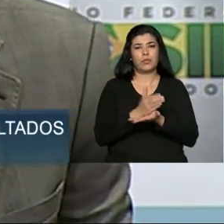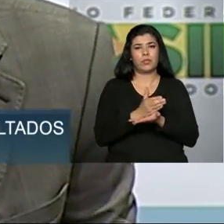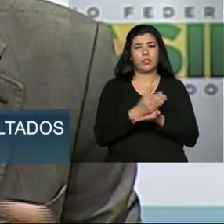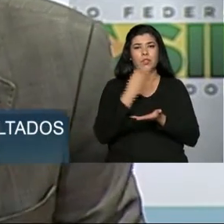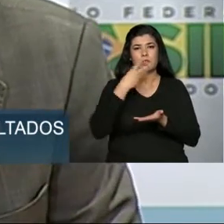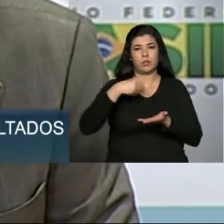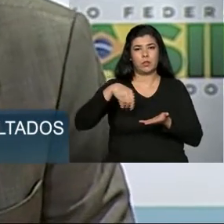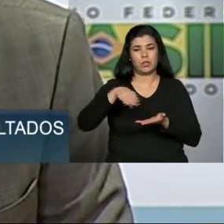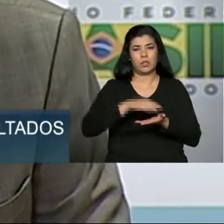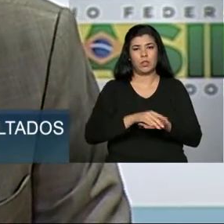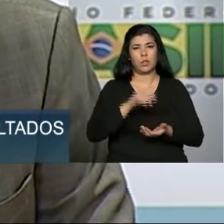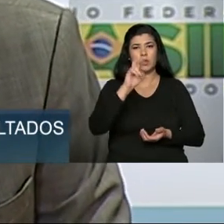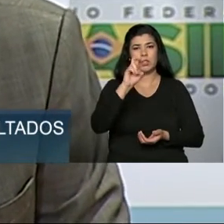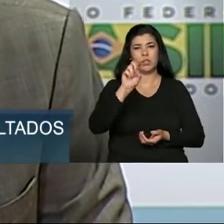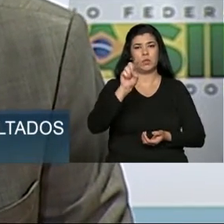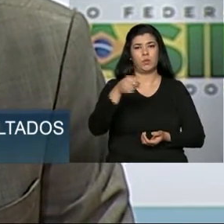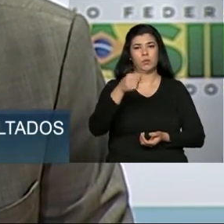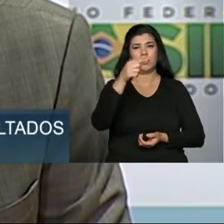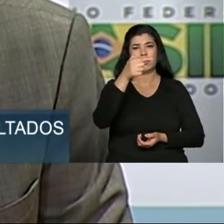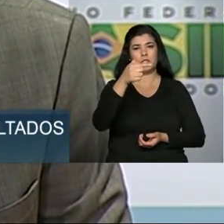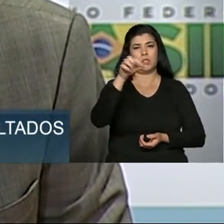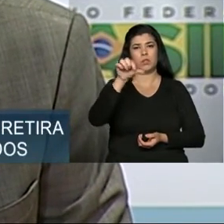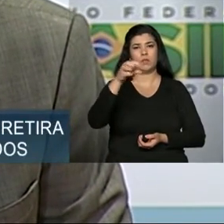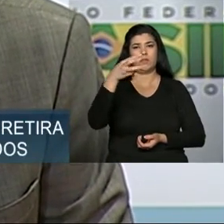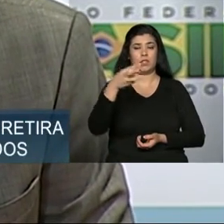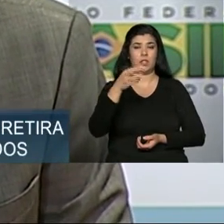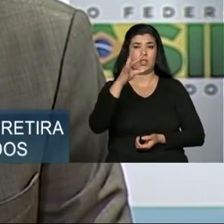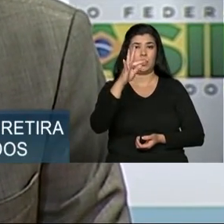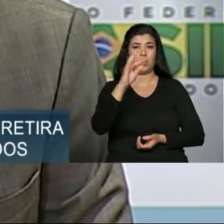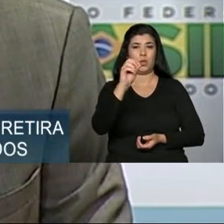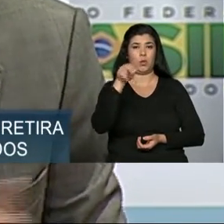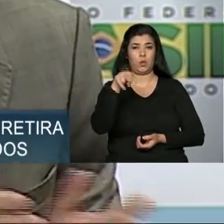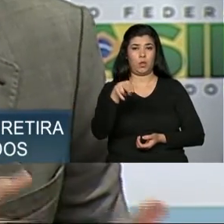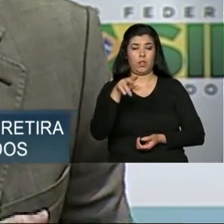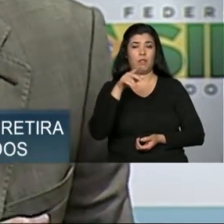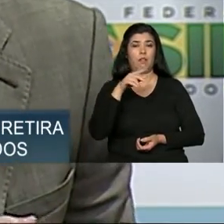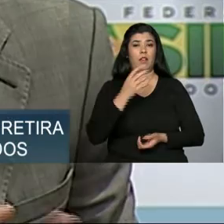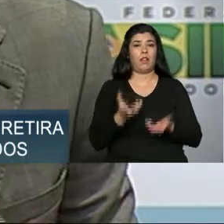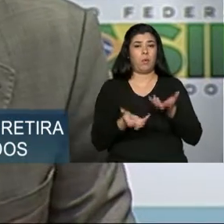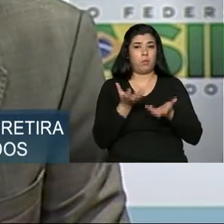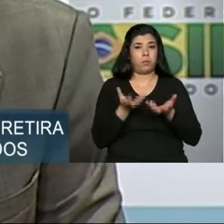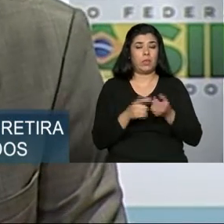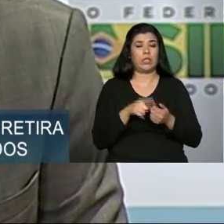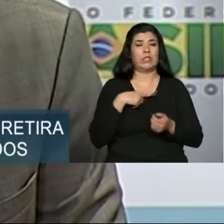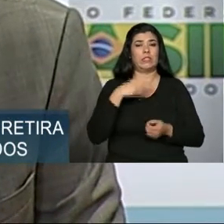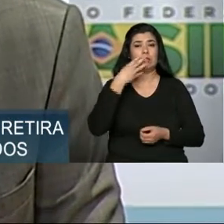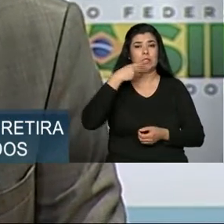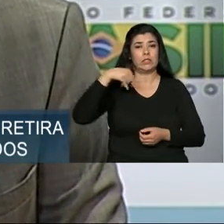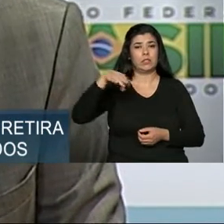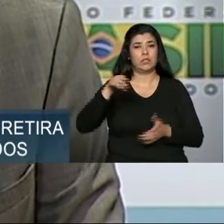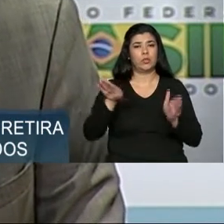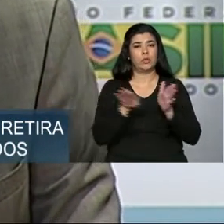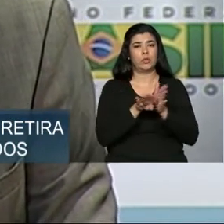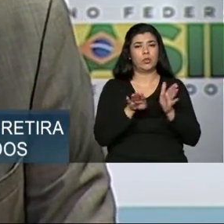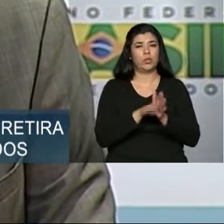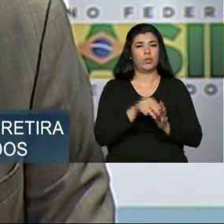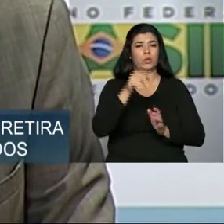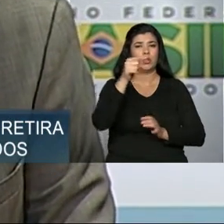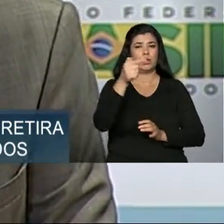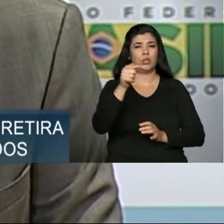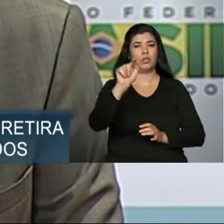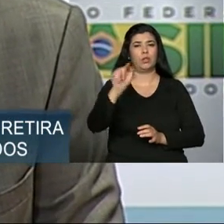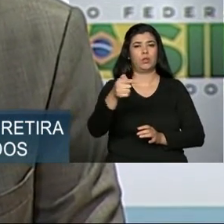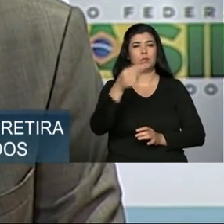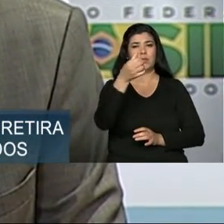mais 5.793 toneladas de sal, né, com aquela da primeira fase já chegando a